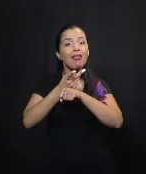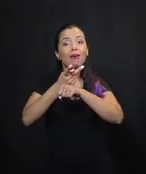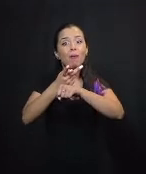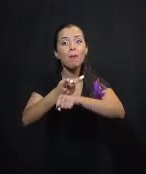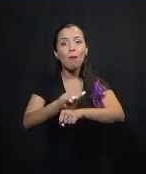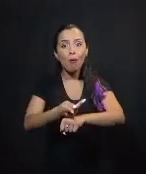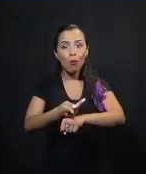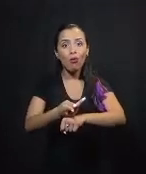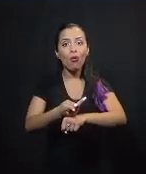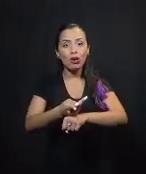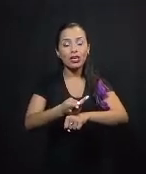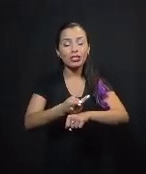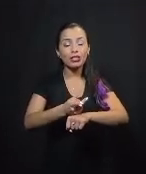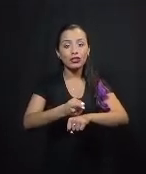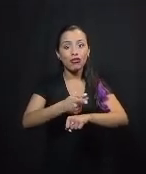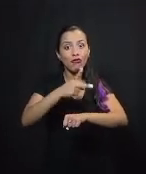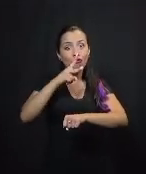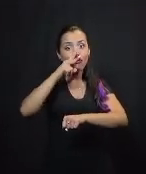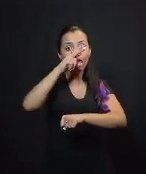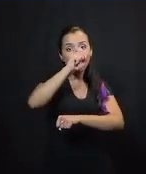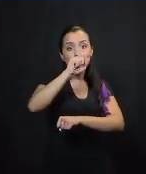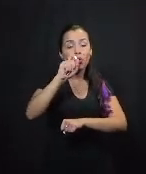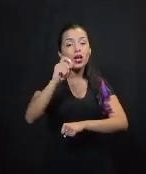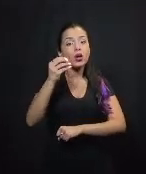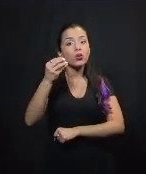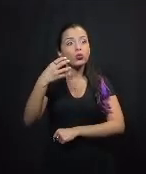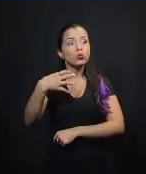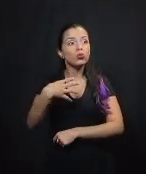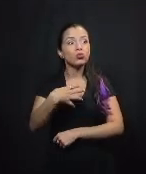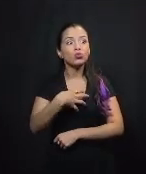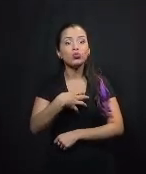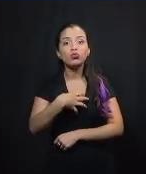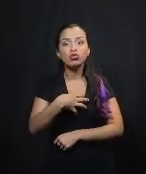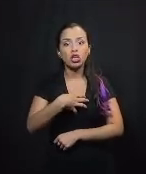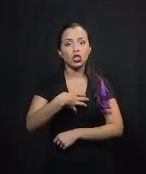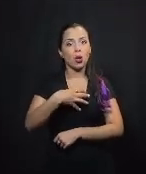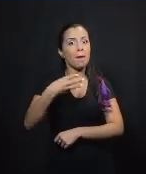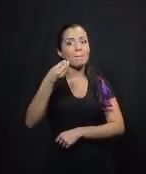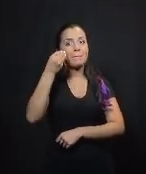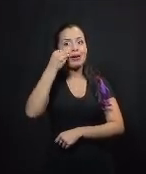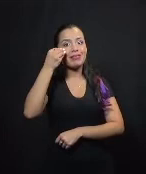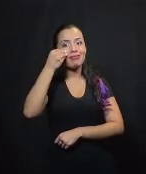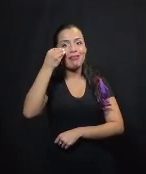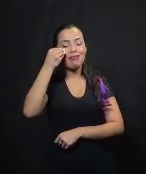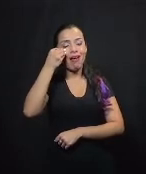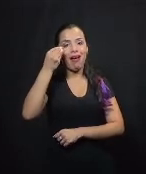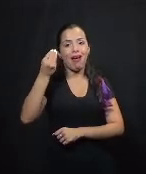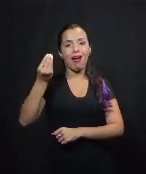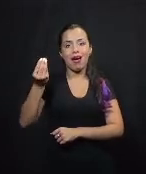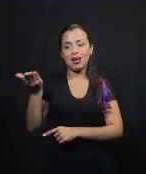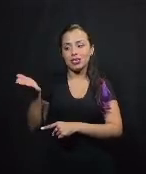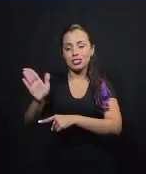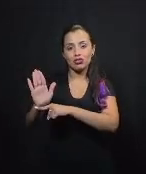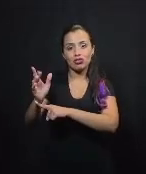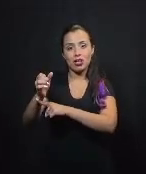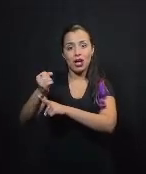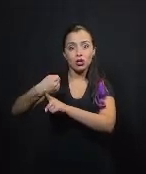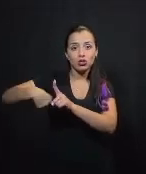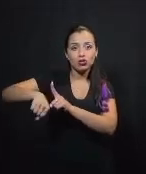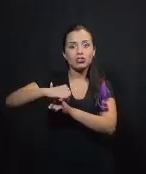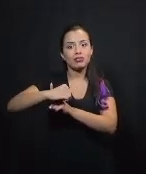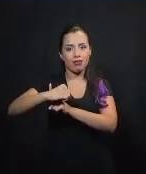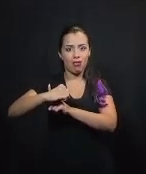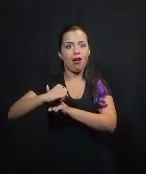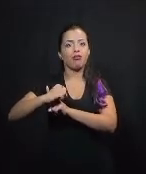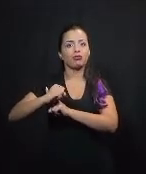com ênfase, encontrar uma fórmula para um suporte de amparo social para as